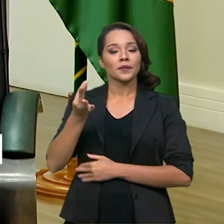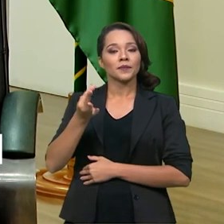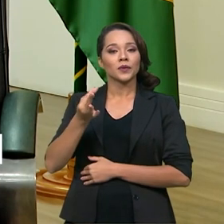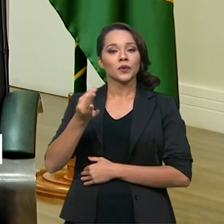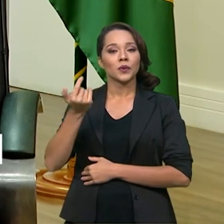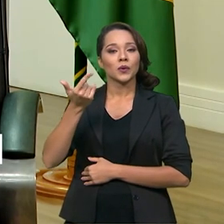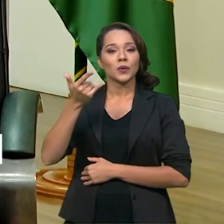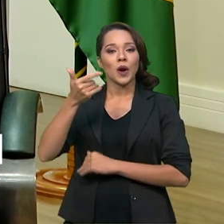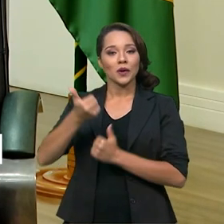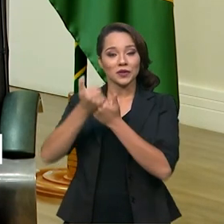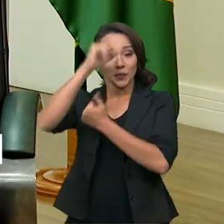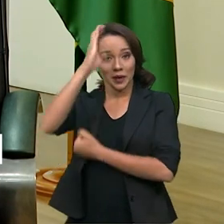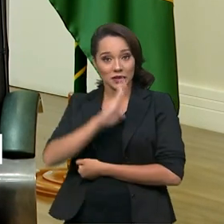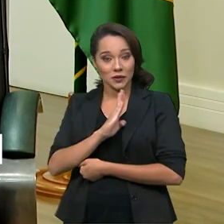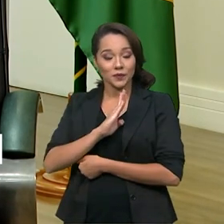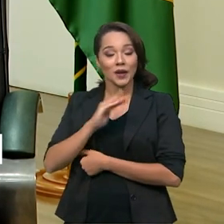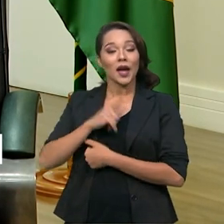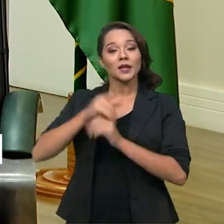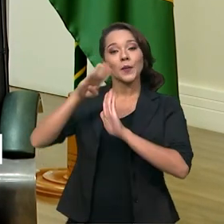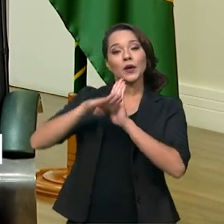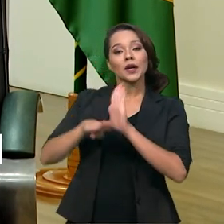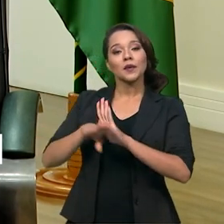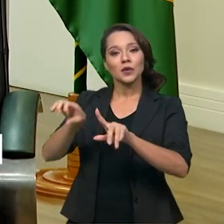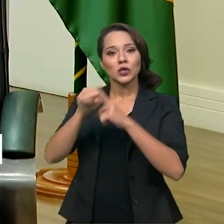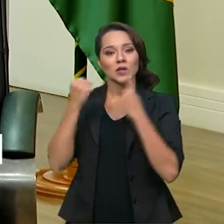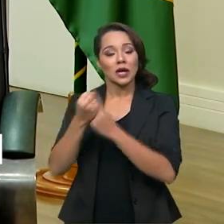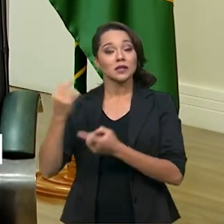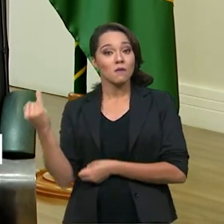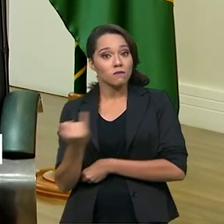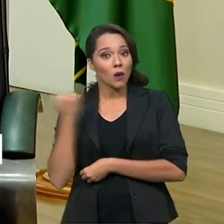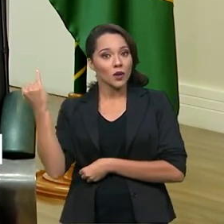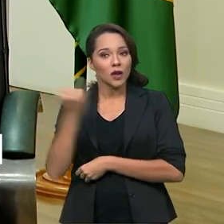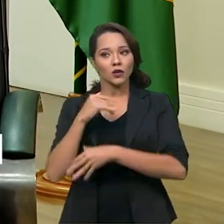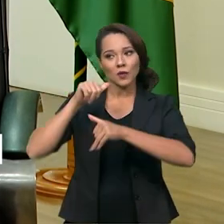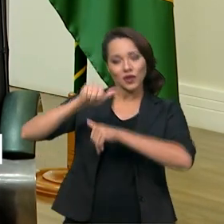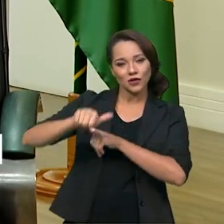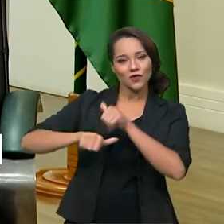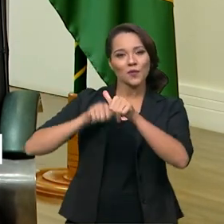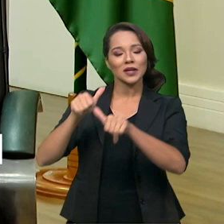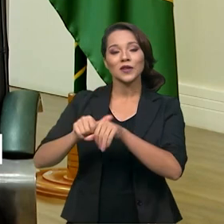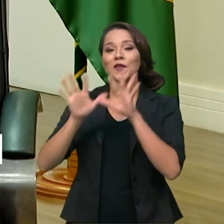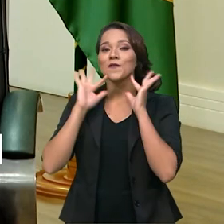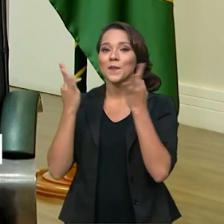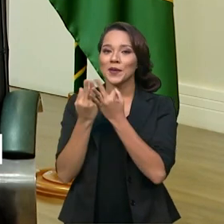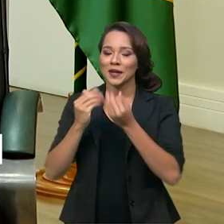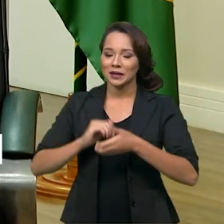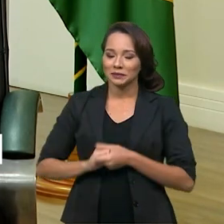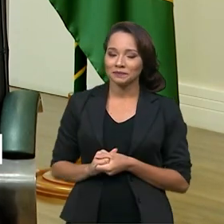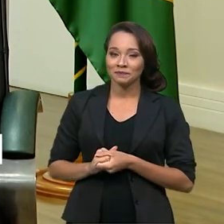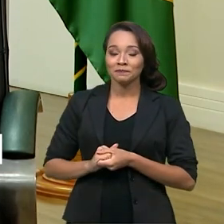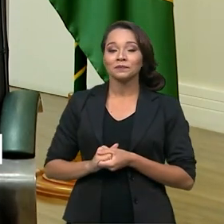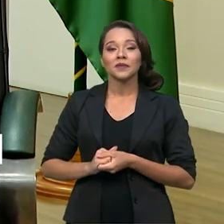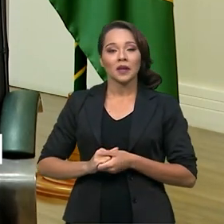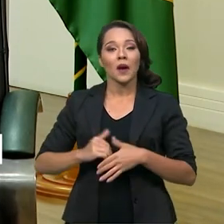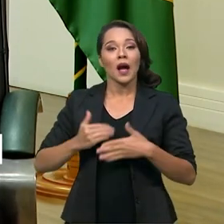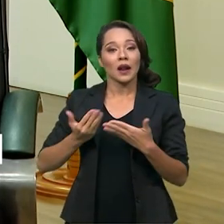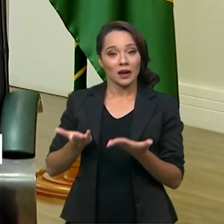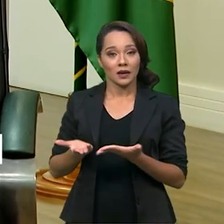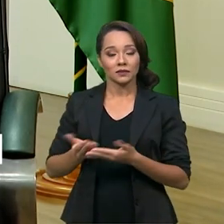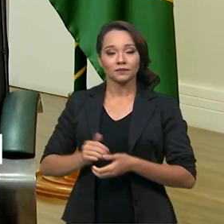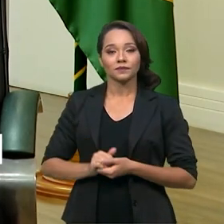que nós interligamos programas sociais importantes para a transformação dessas famílias. Nós, além de